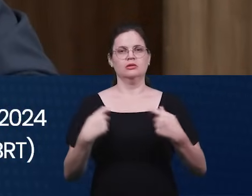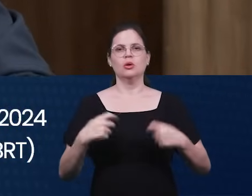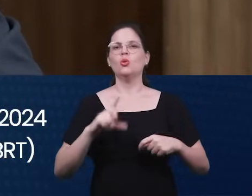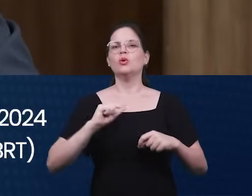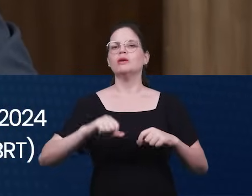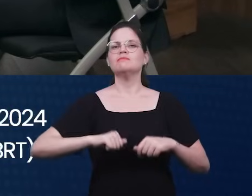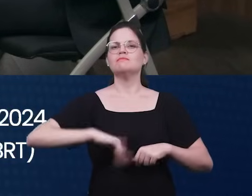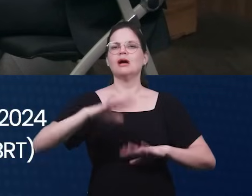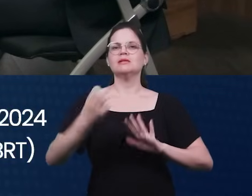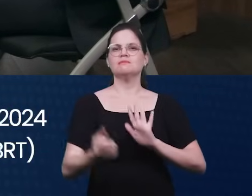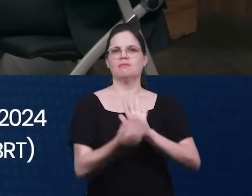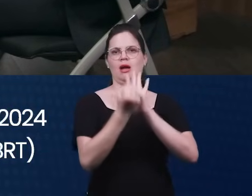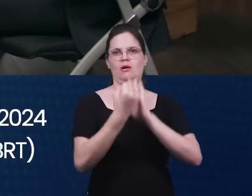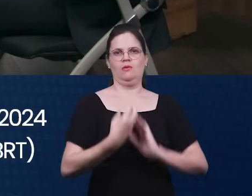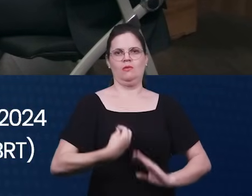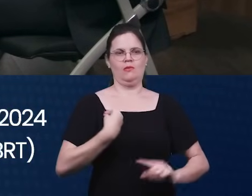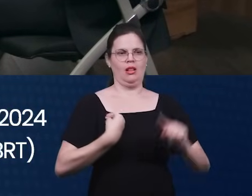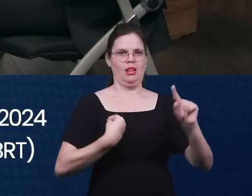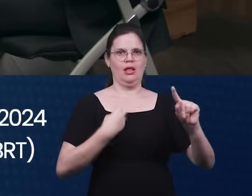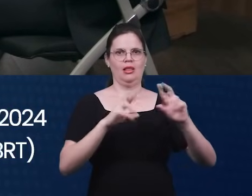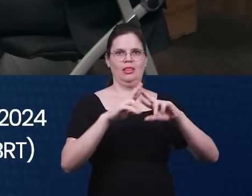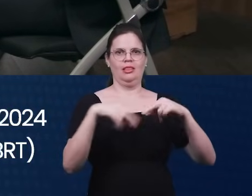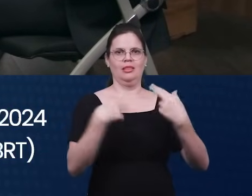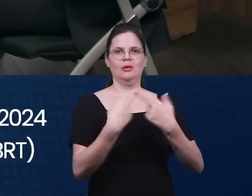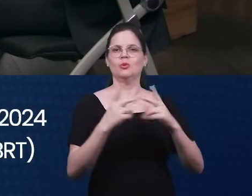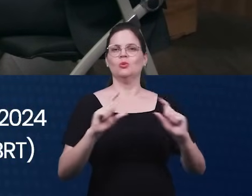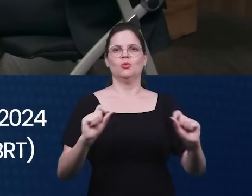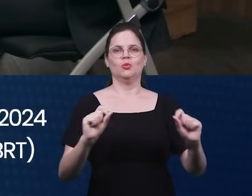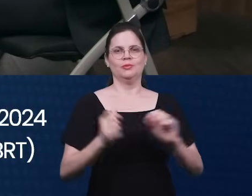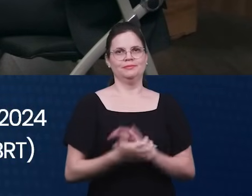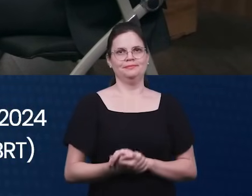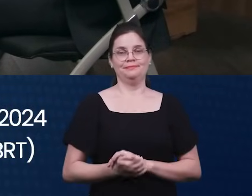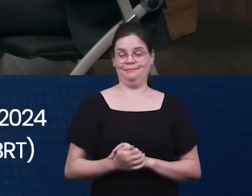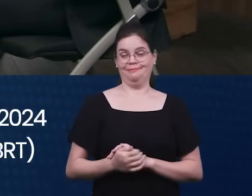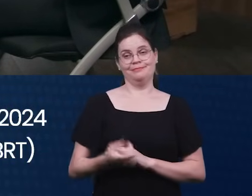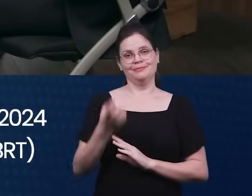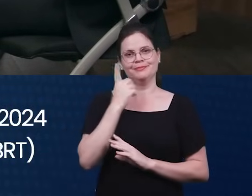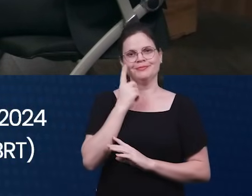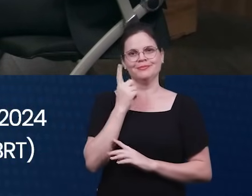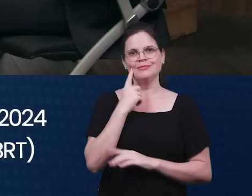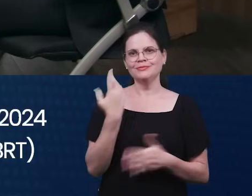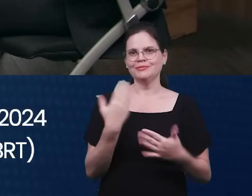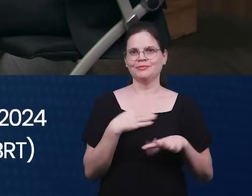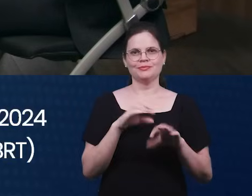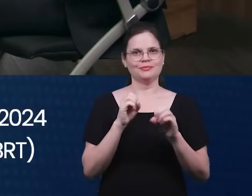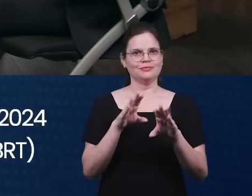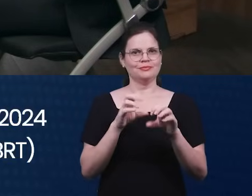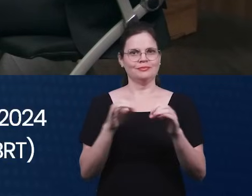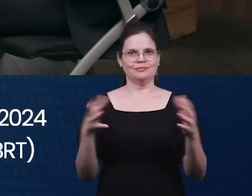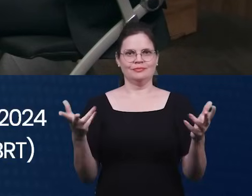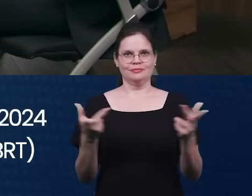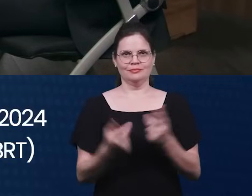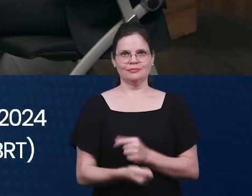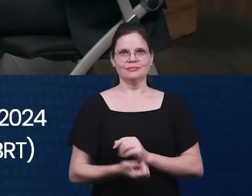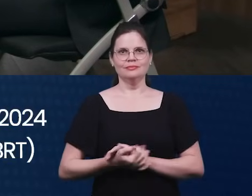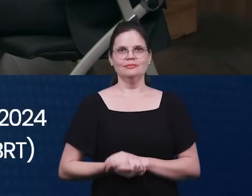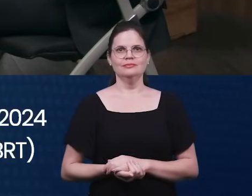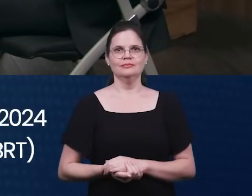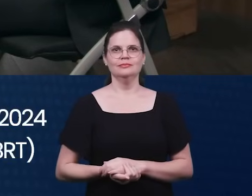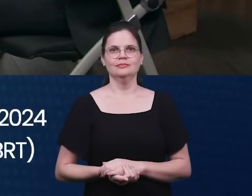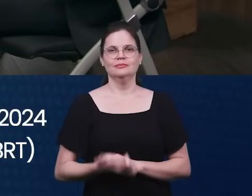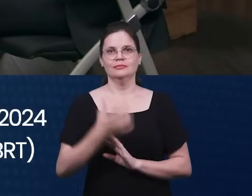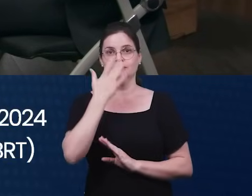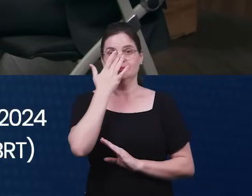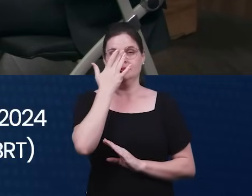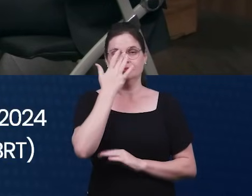reunião pastor Sérgio nós vemos aqui um ensino maravilhoso né como você colocou aqui na sua na sua fala